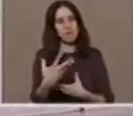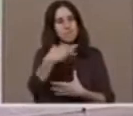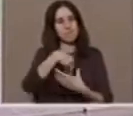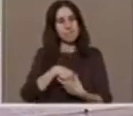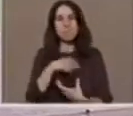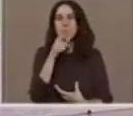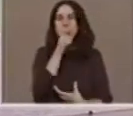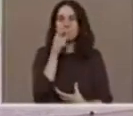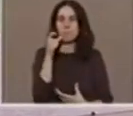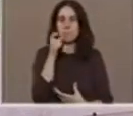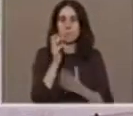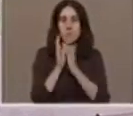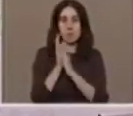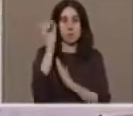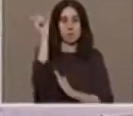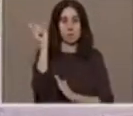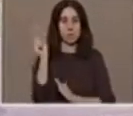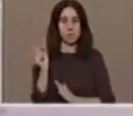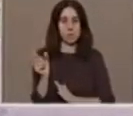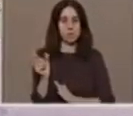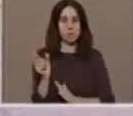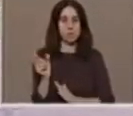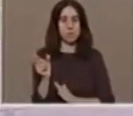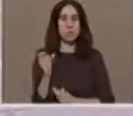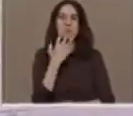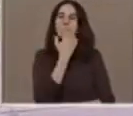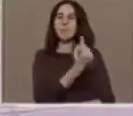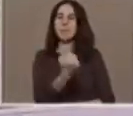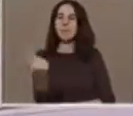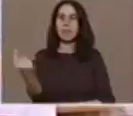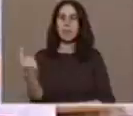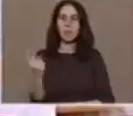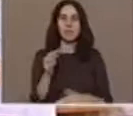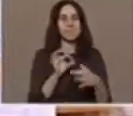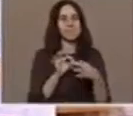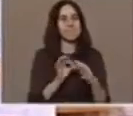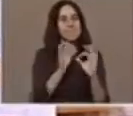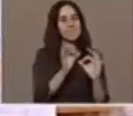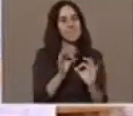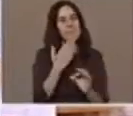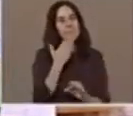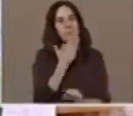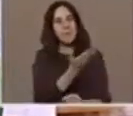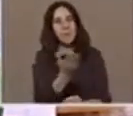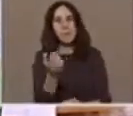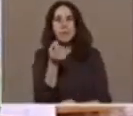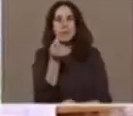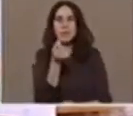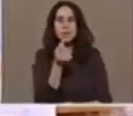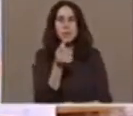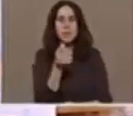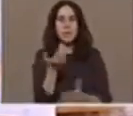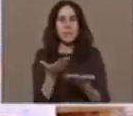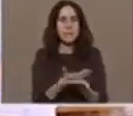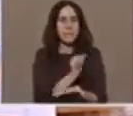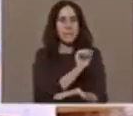comprometer-nos. Deus estende a mão a cada um de nós. Pede-nos, dá-me um pouco do teu